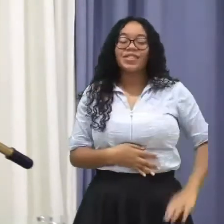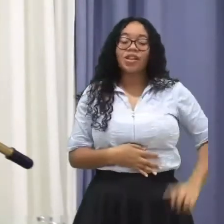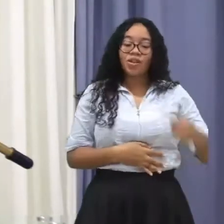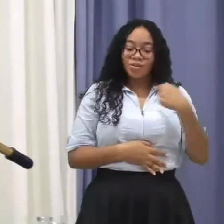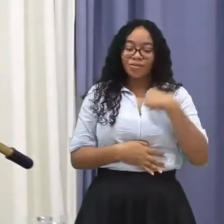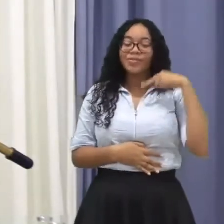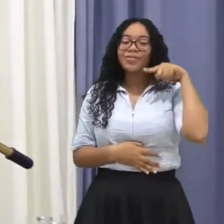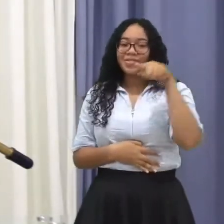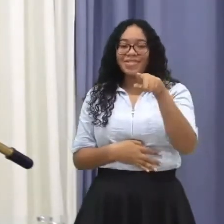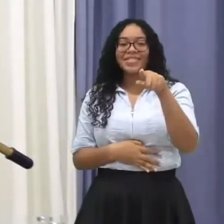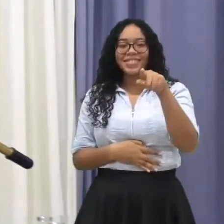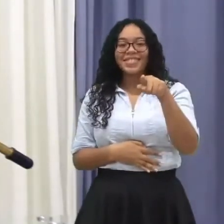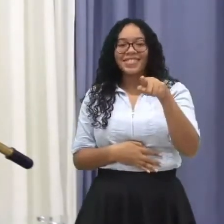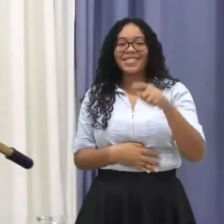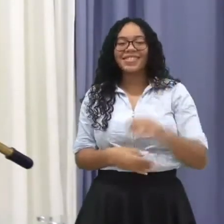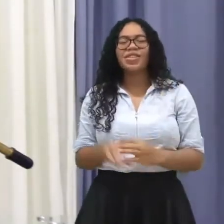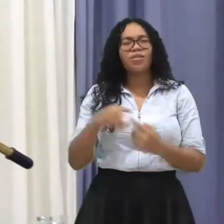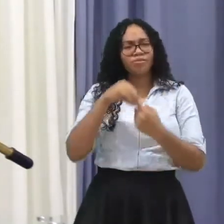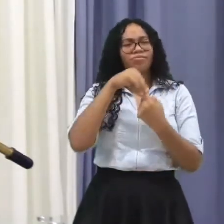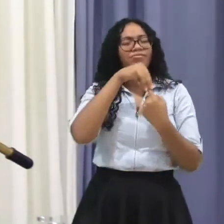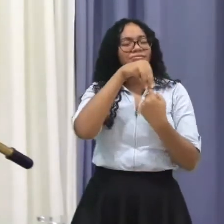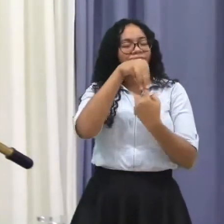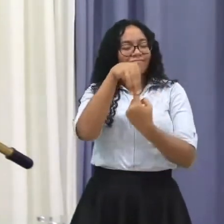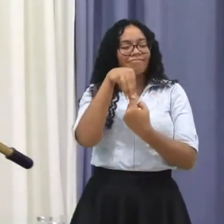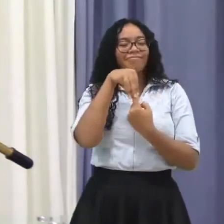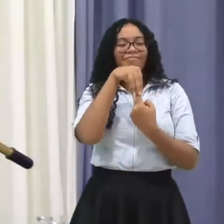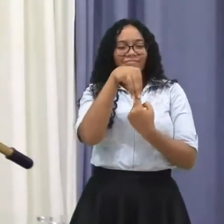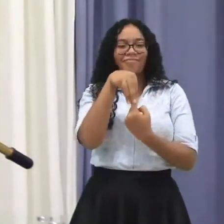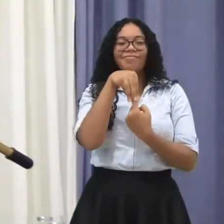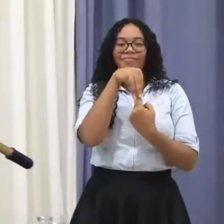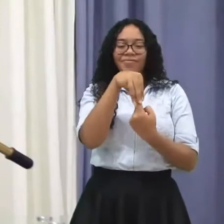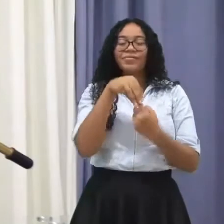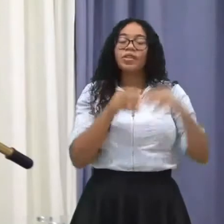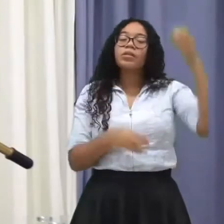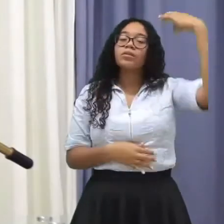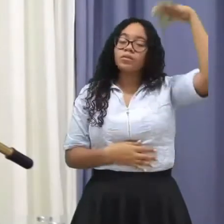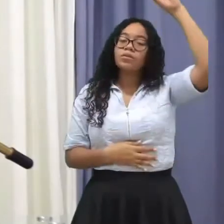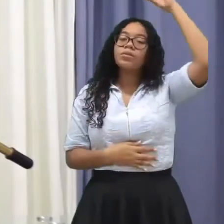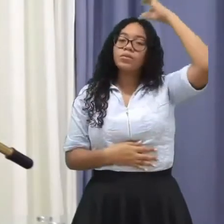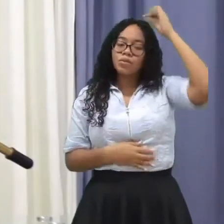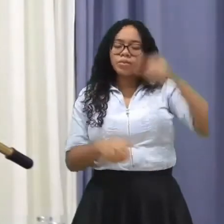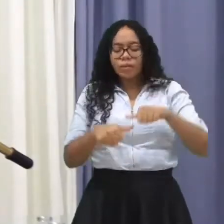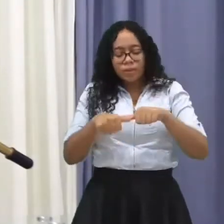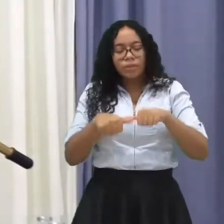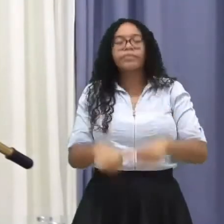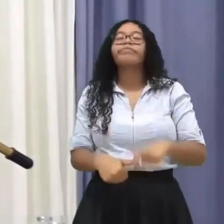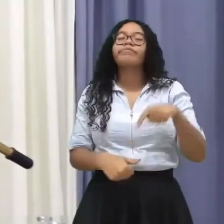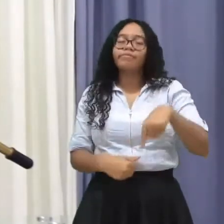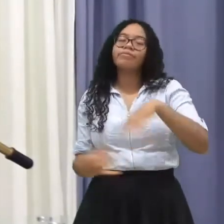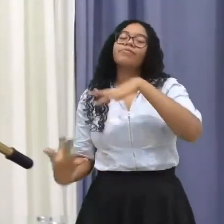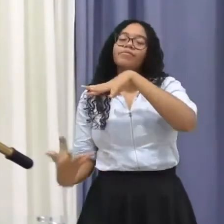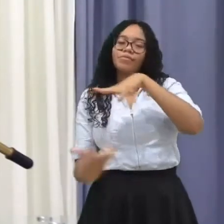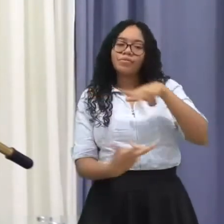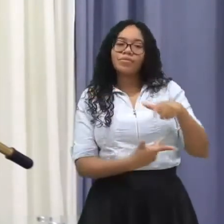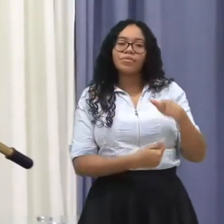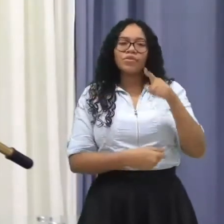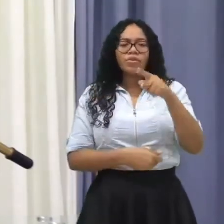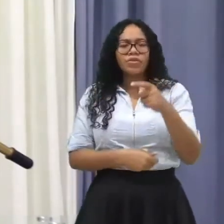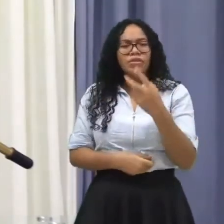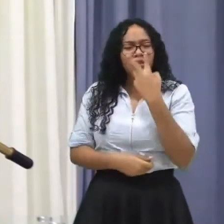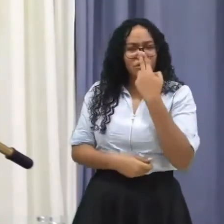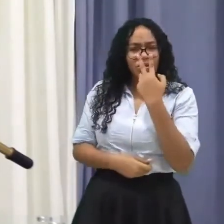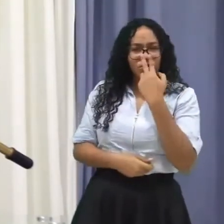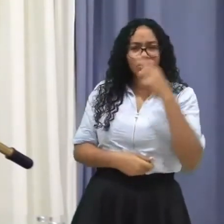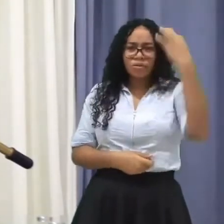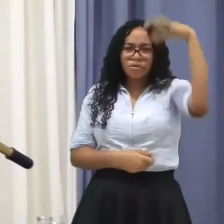você. É a única coisa que faz o Espírito Santo permanecer nesta terra. Você acha que o Espírito Santo